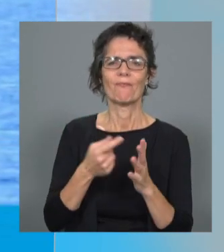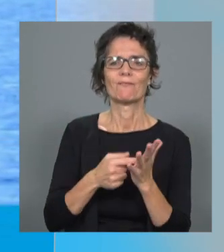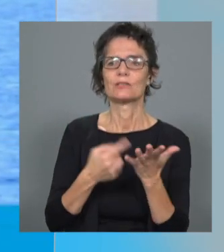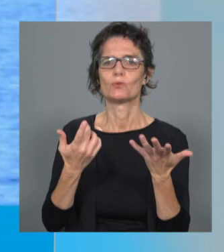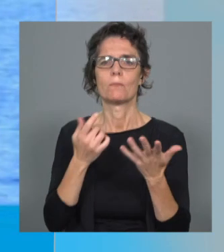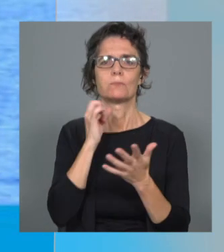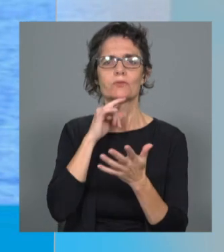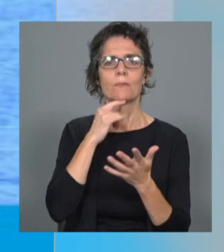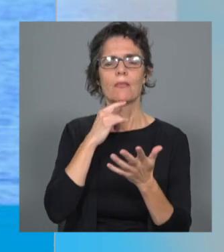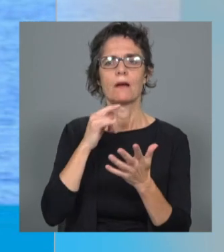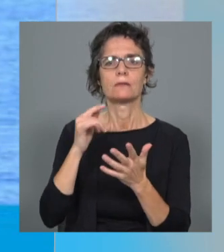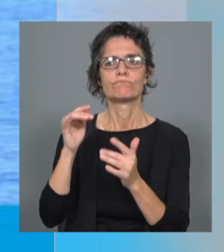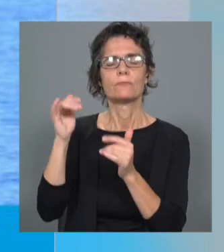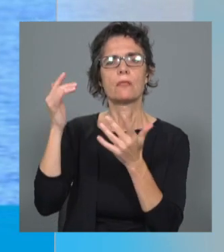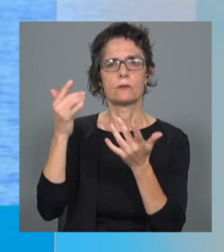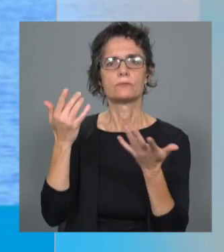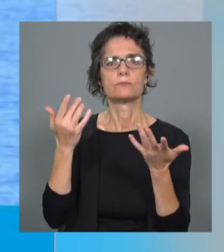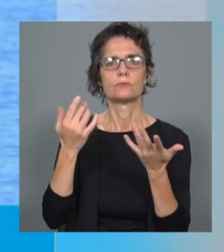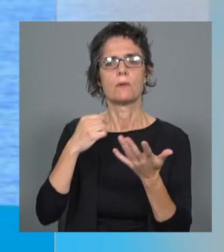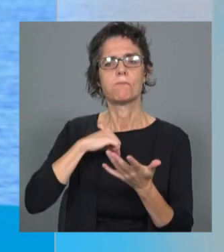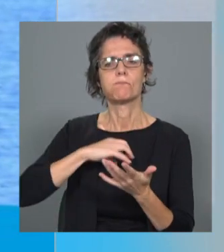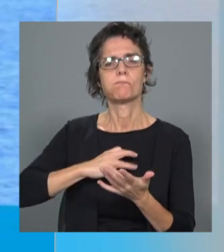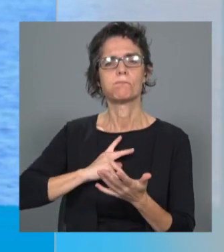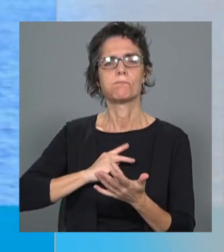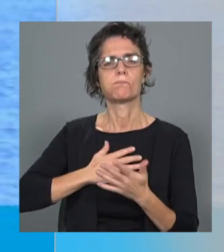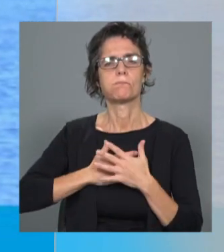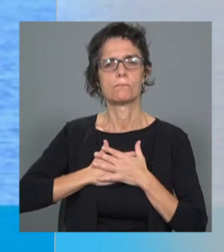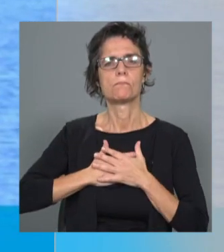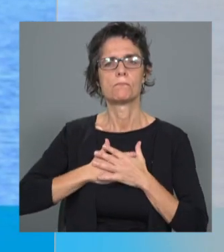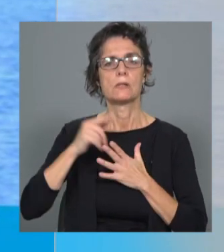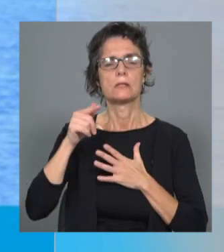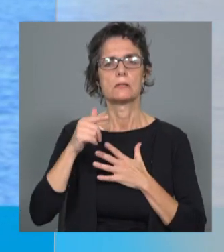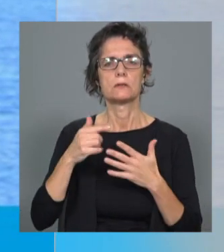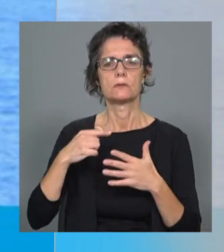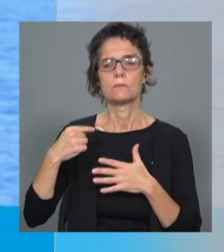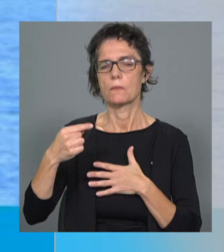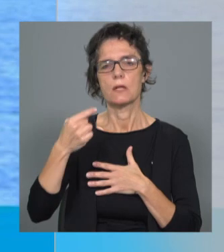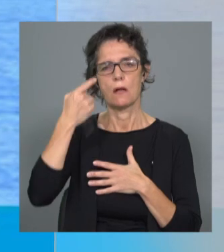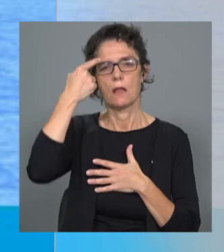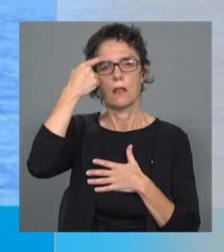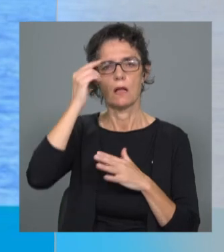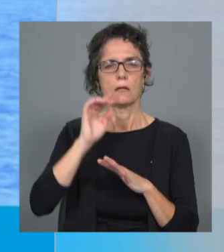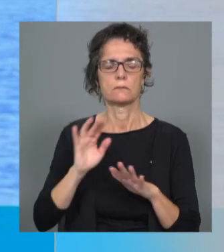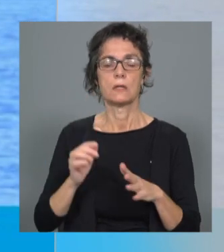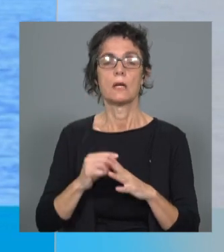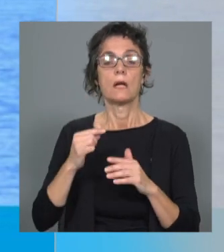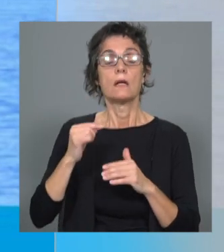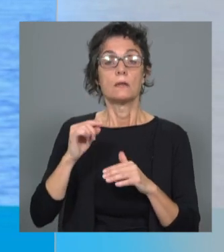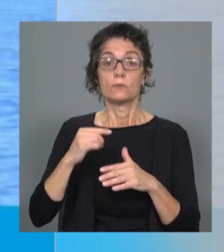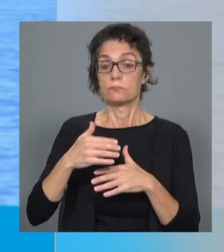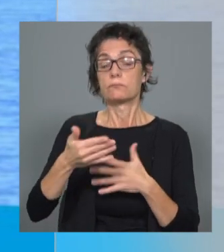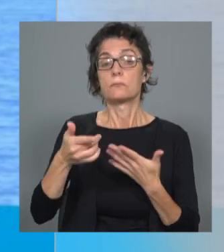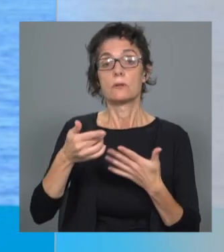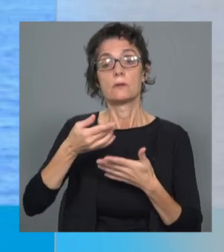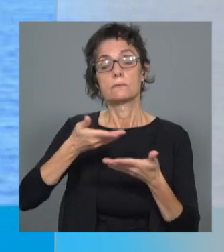de despedida e permanece no cotidiano de quem recorda falecidos. Nos próximos minutos partilhamos consigo o luto